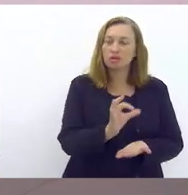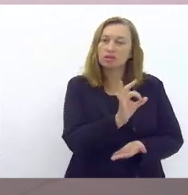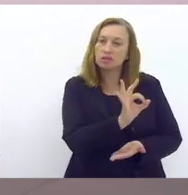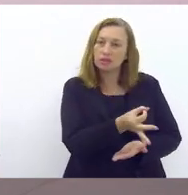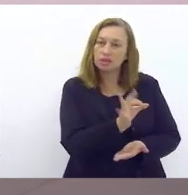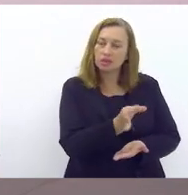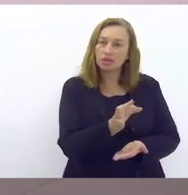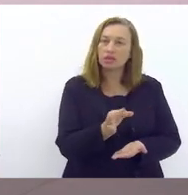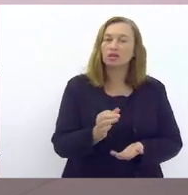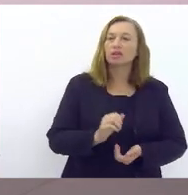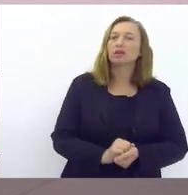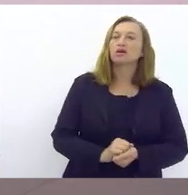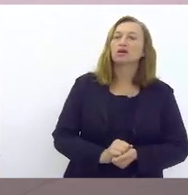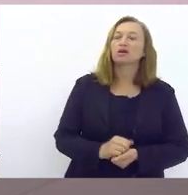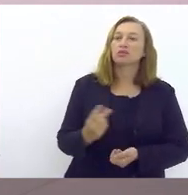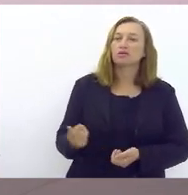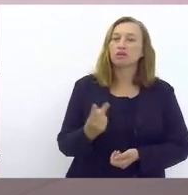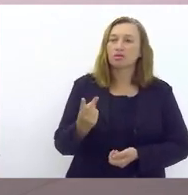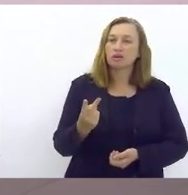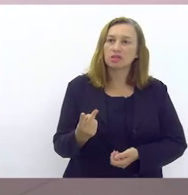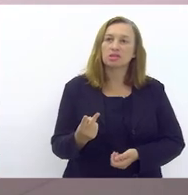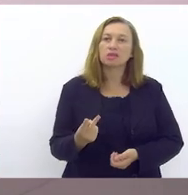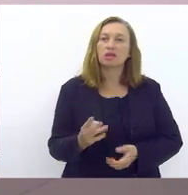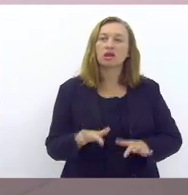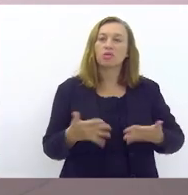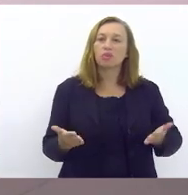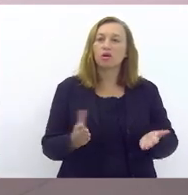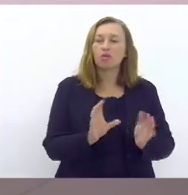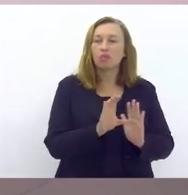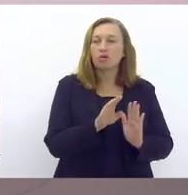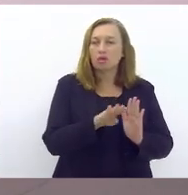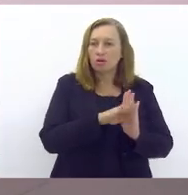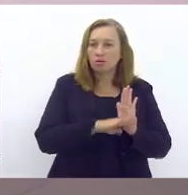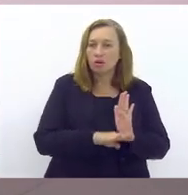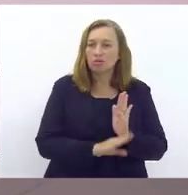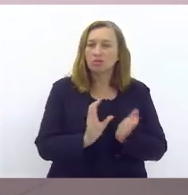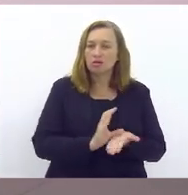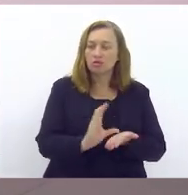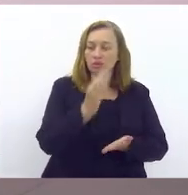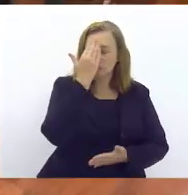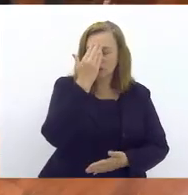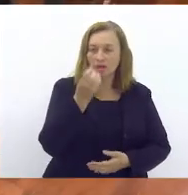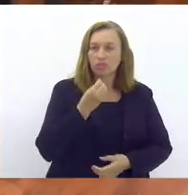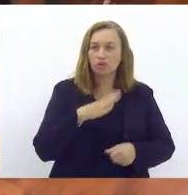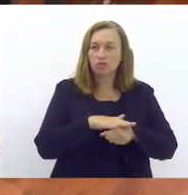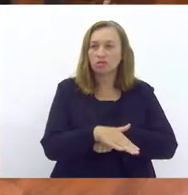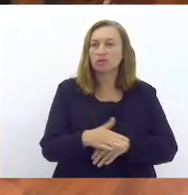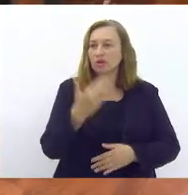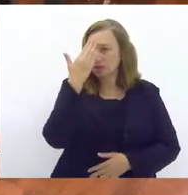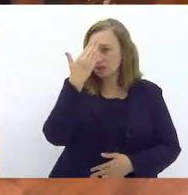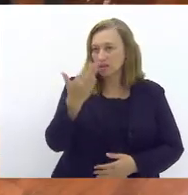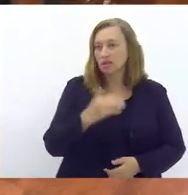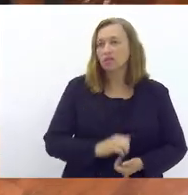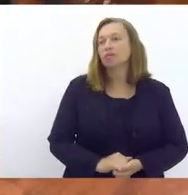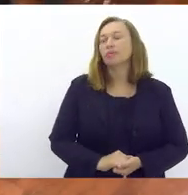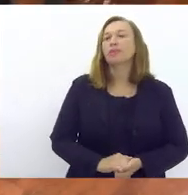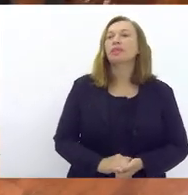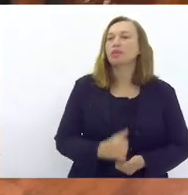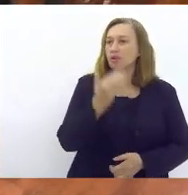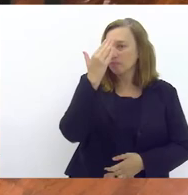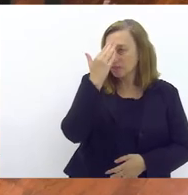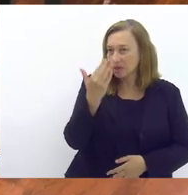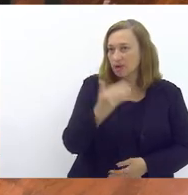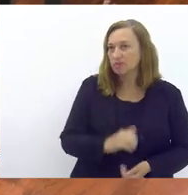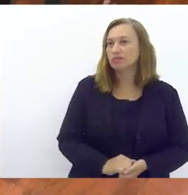priorizar politicamente qual deve ser a ordem do nosso orçamento. Muito obrigado e boa noite. Nós que te agradecemos. Muito